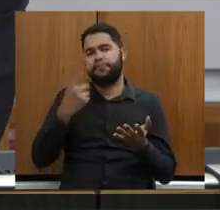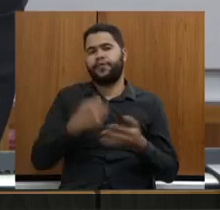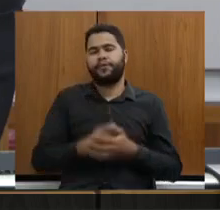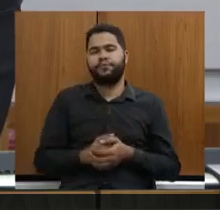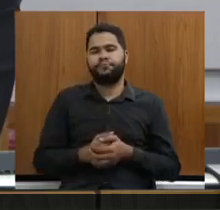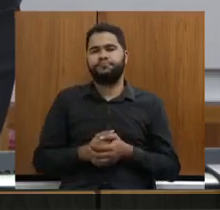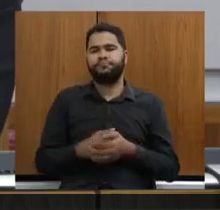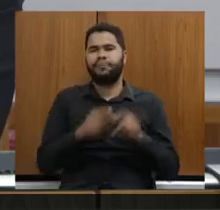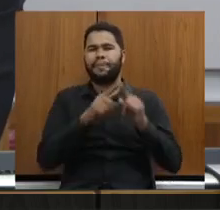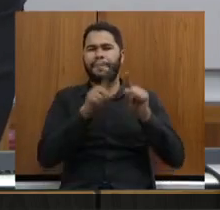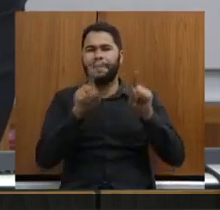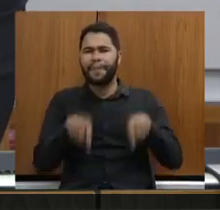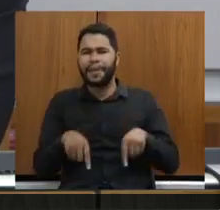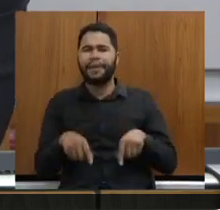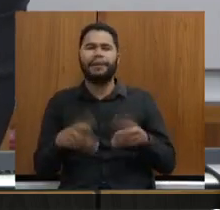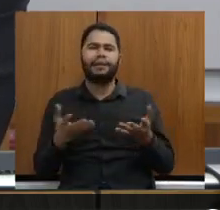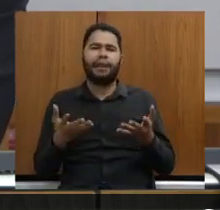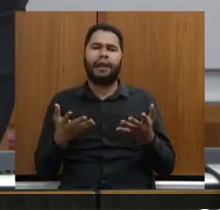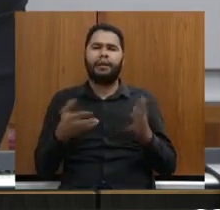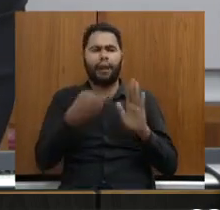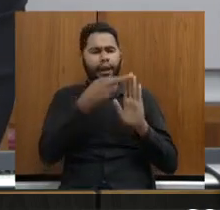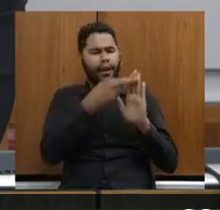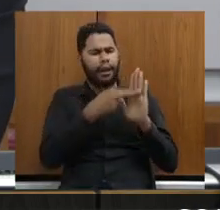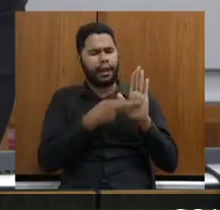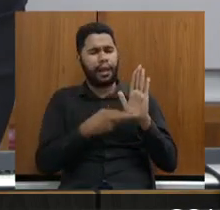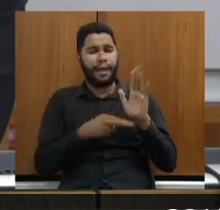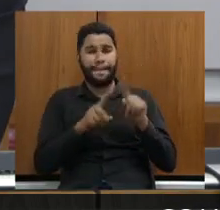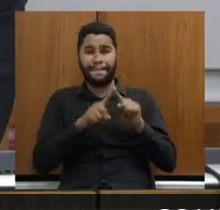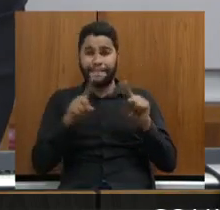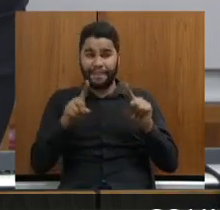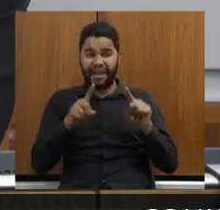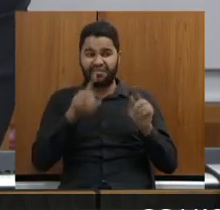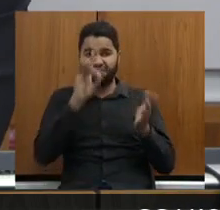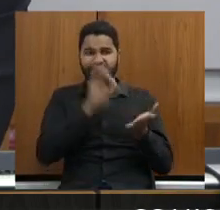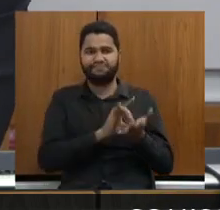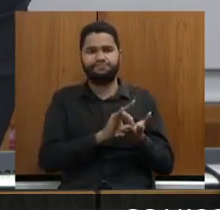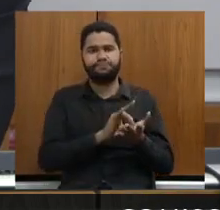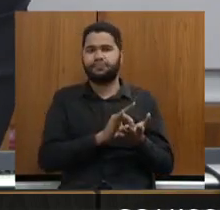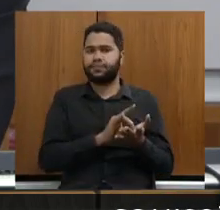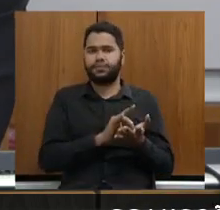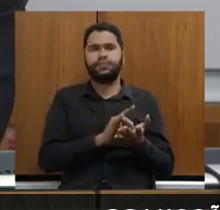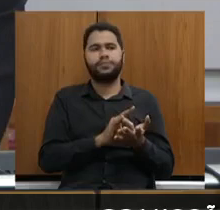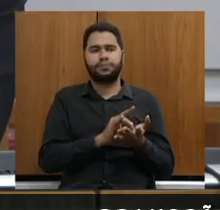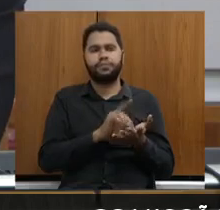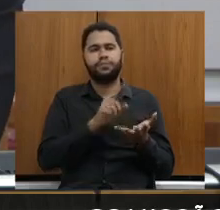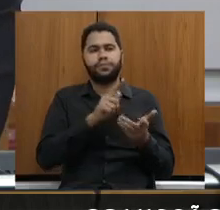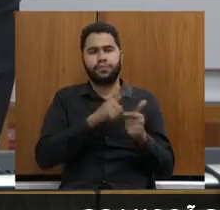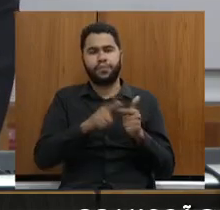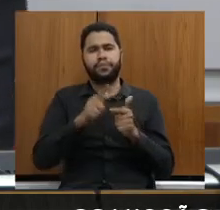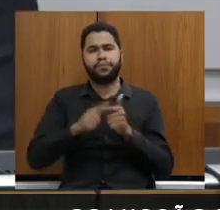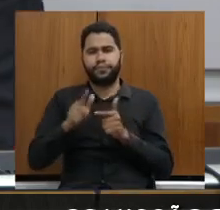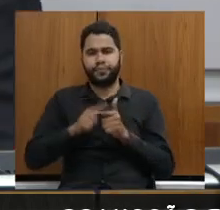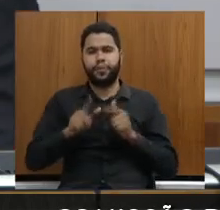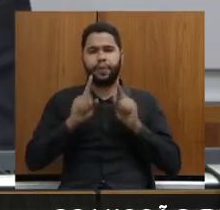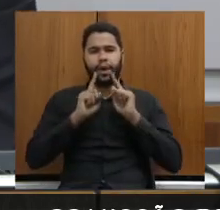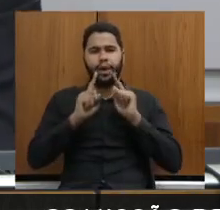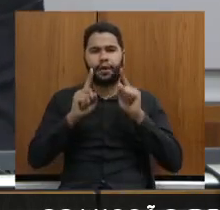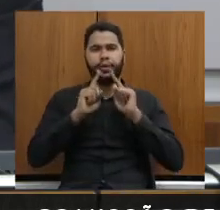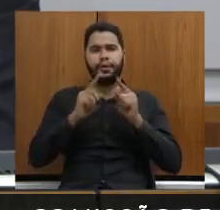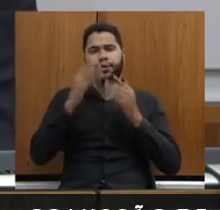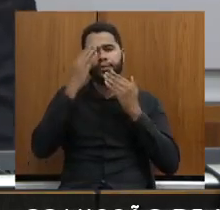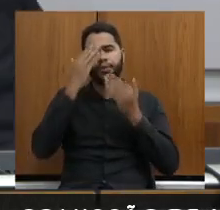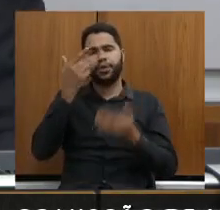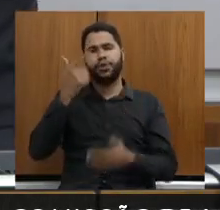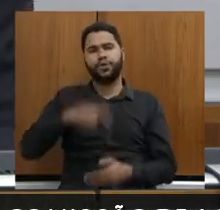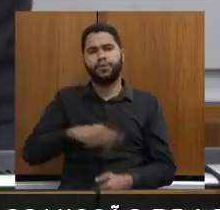muitas muitos mercados que são altamente regulados mas na prática são os mercados que maiores números de reclamações Muito